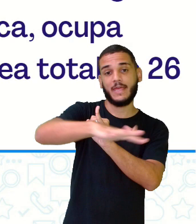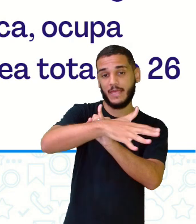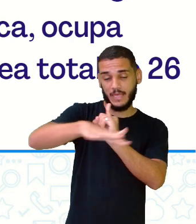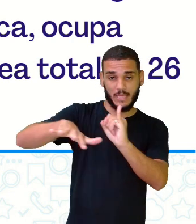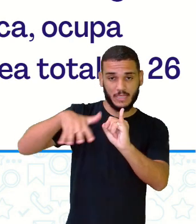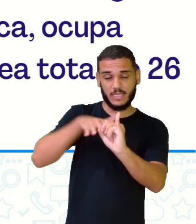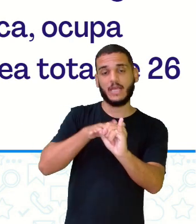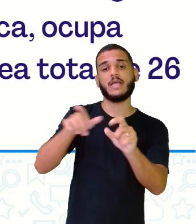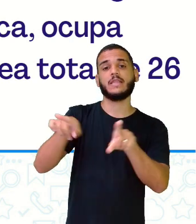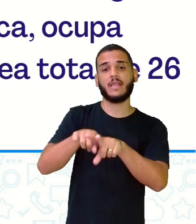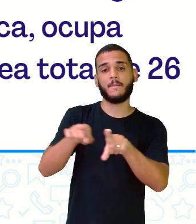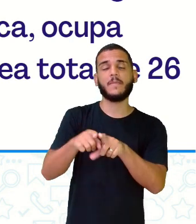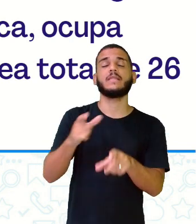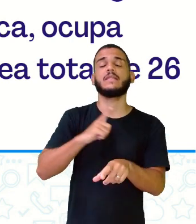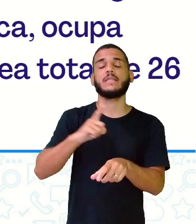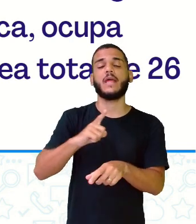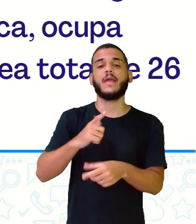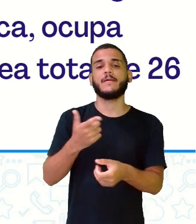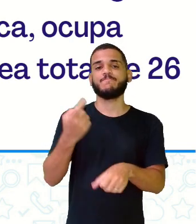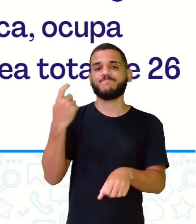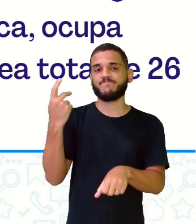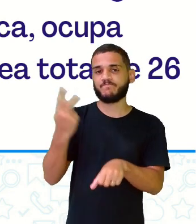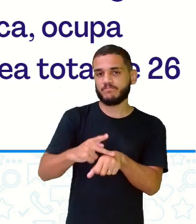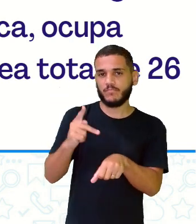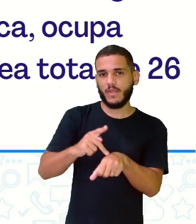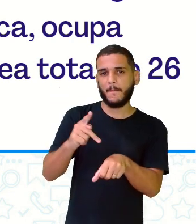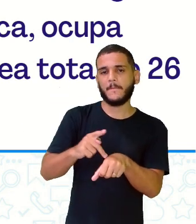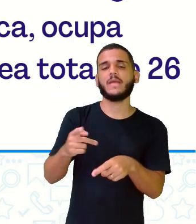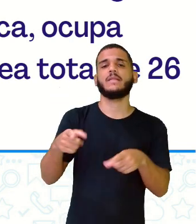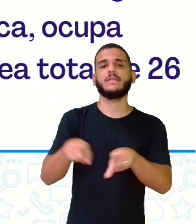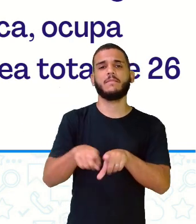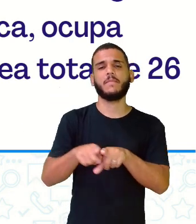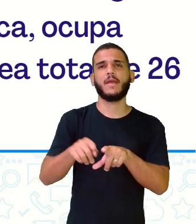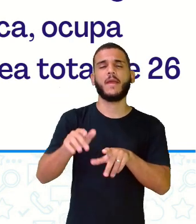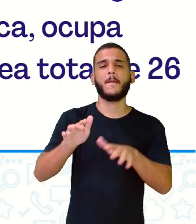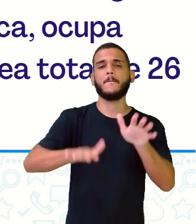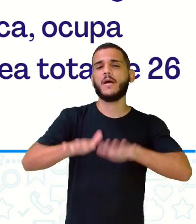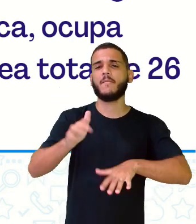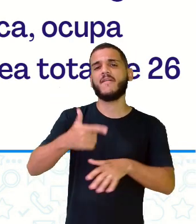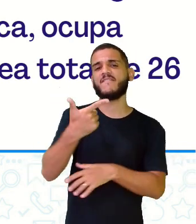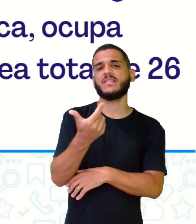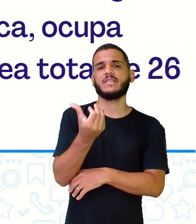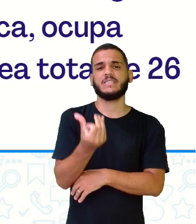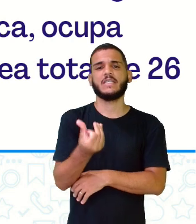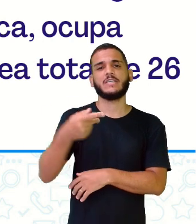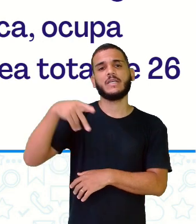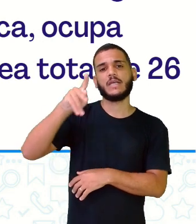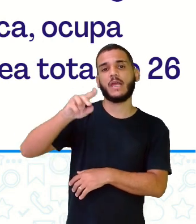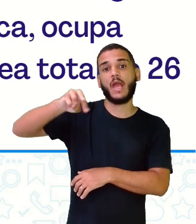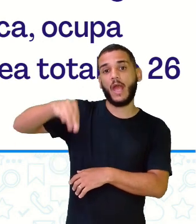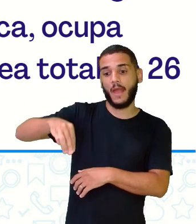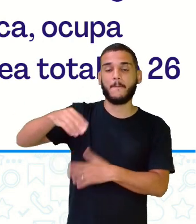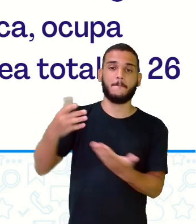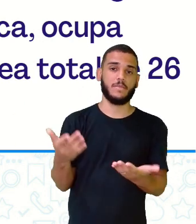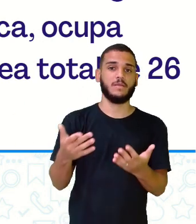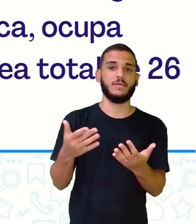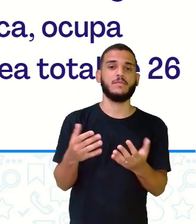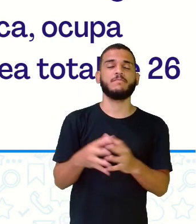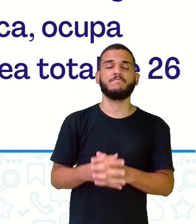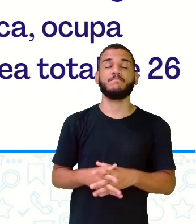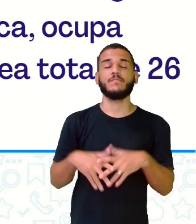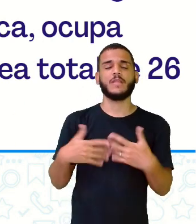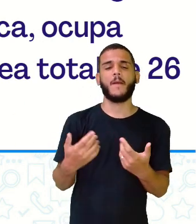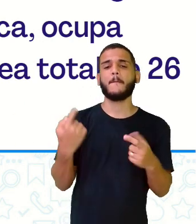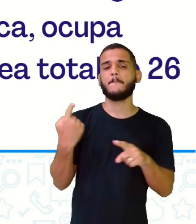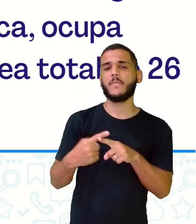de origem vulcânica, que ocupam a área total de 26 quilômetros quadrados. Por que de origem vulcânica,